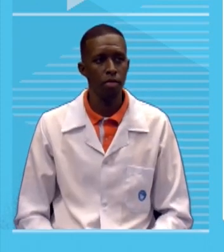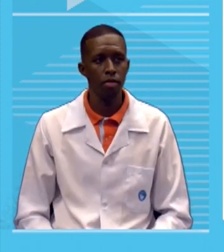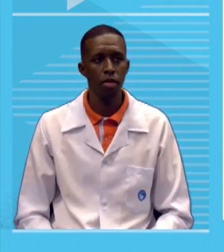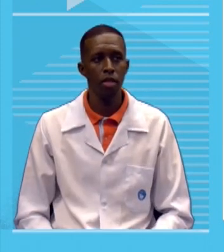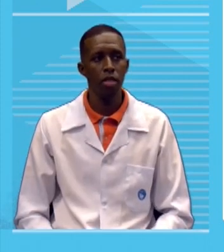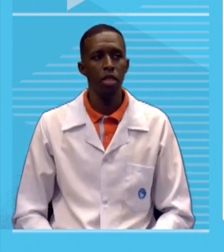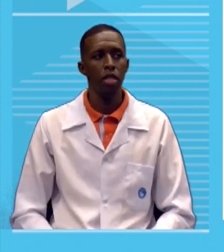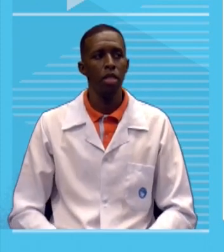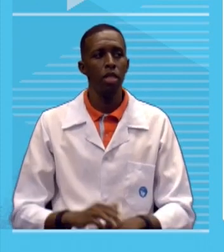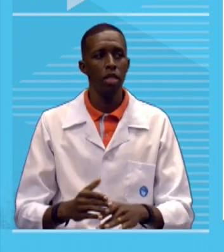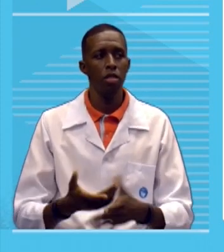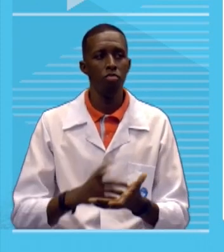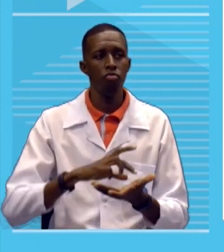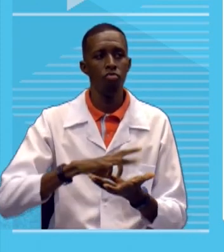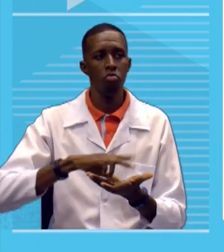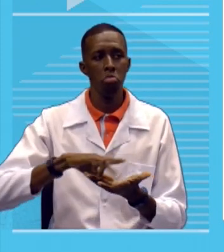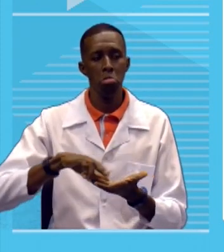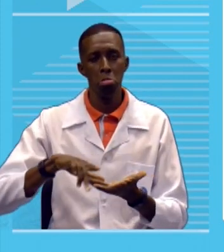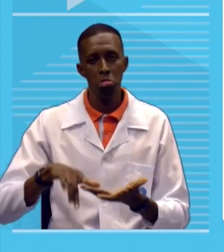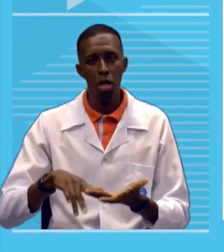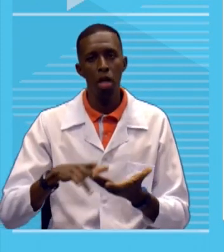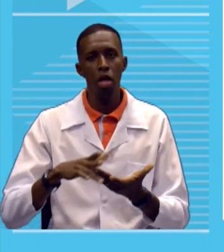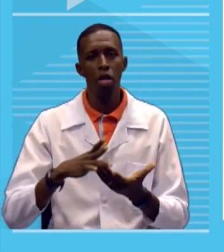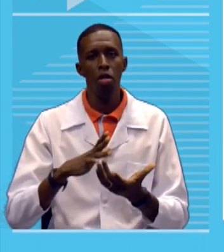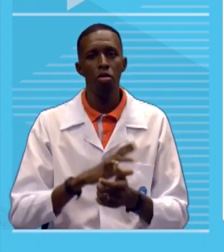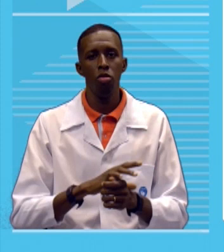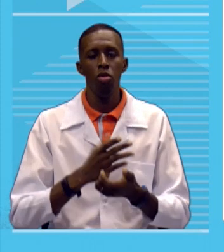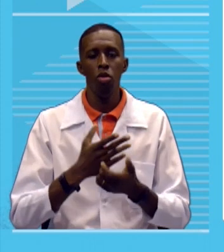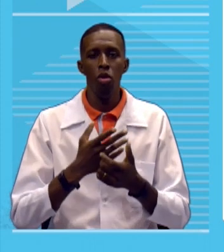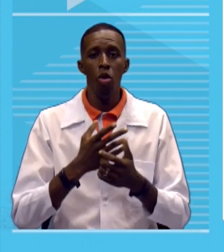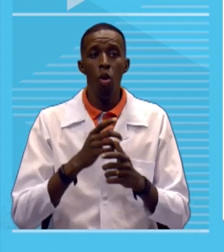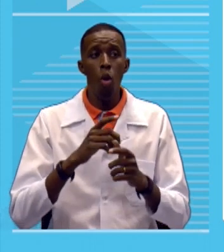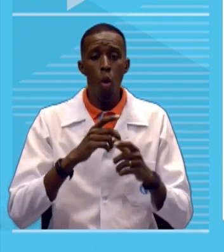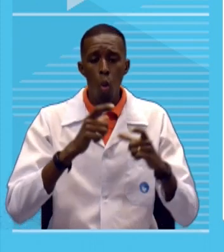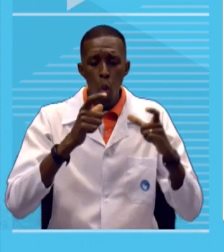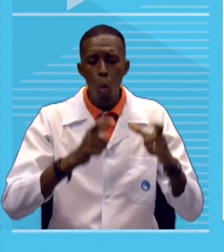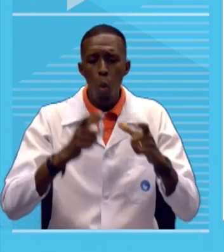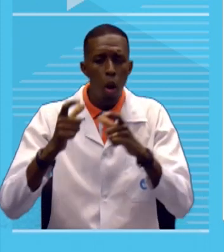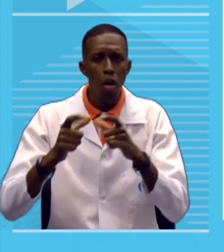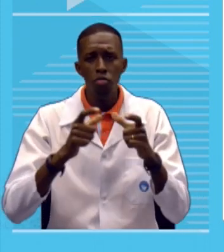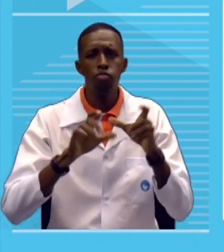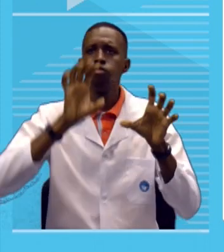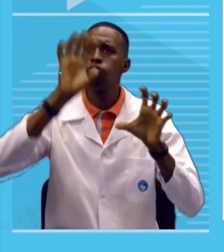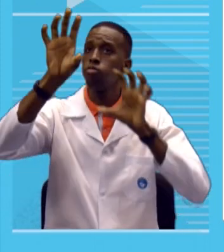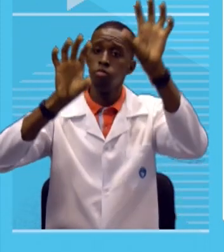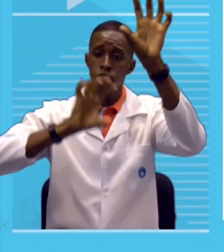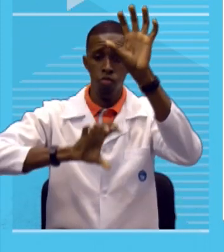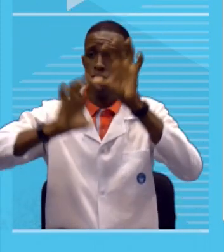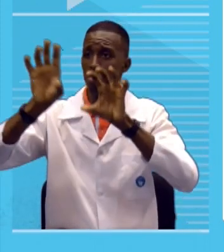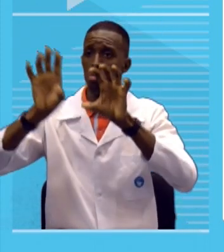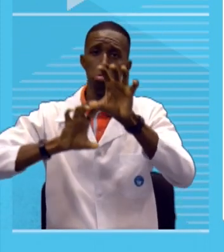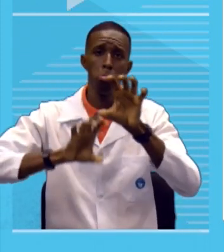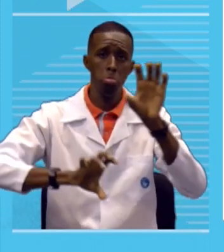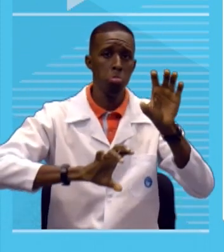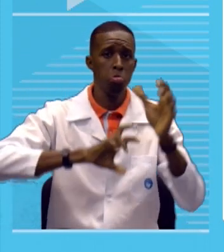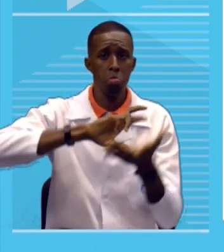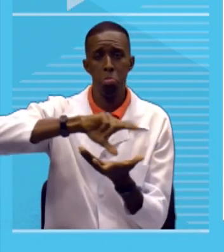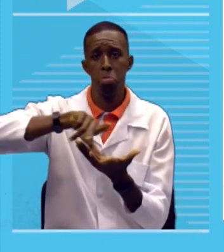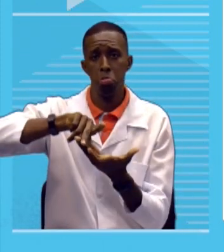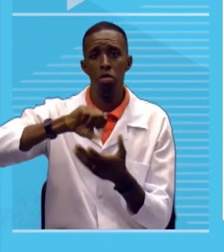Porto Alegre, no sul, né, no Rio Grande do Sul, Curitiba, no Paraná, Belo Horizonte, em Minas